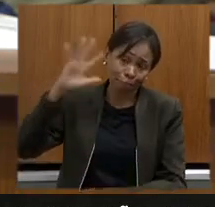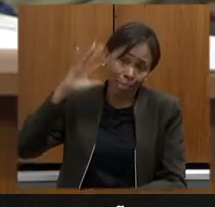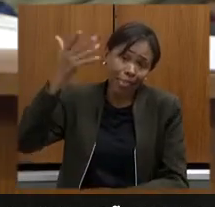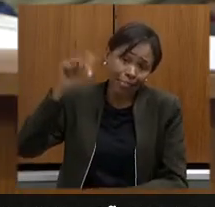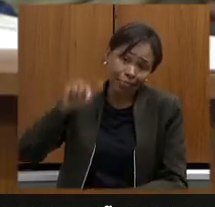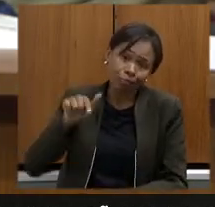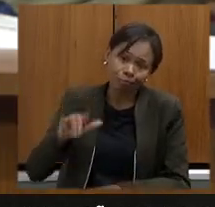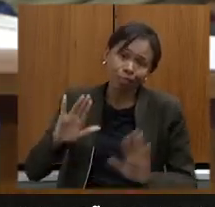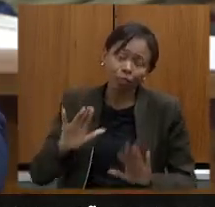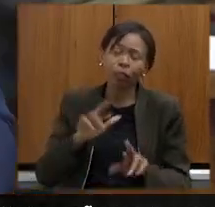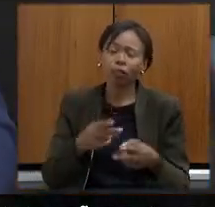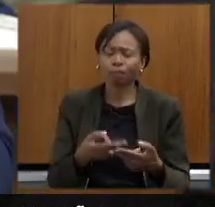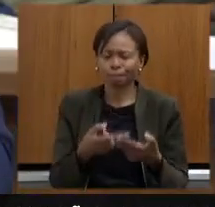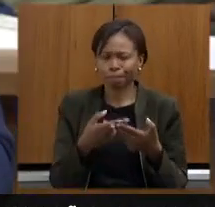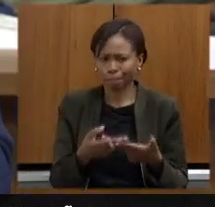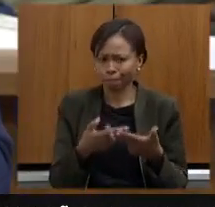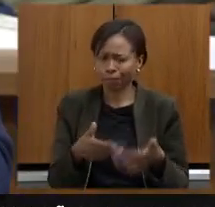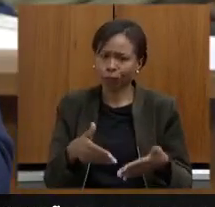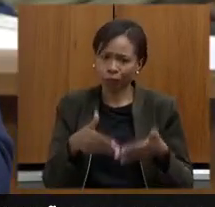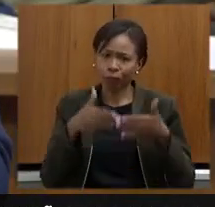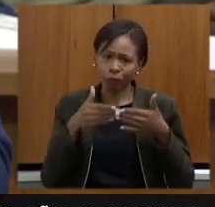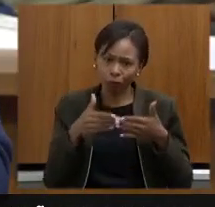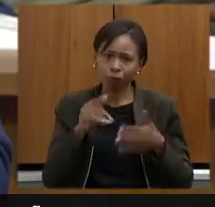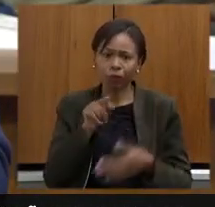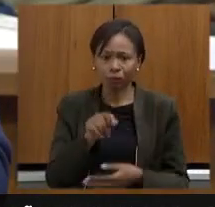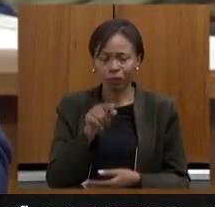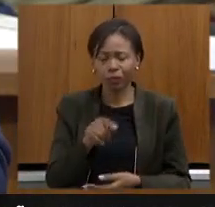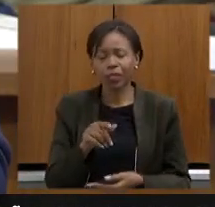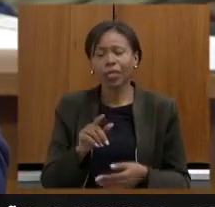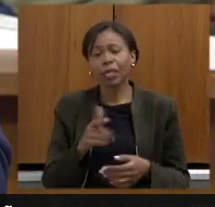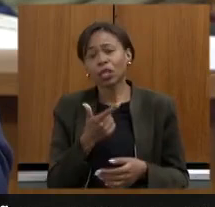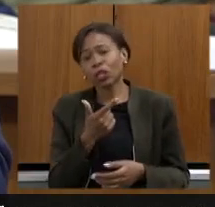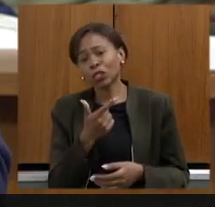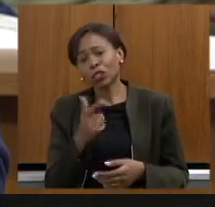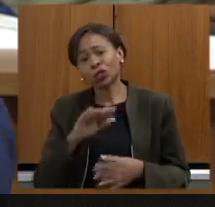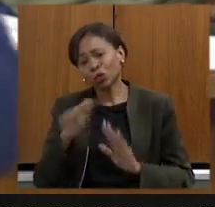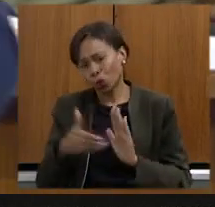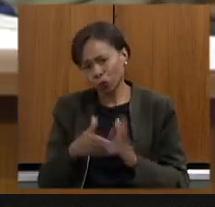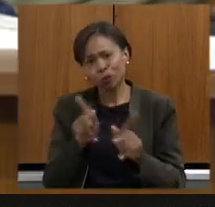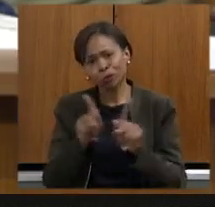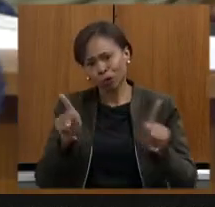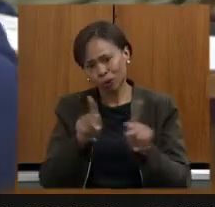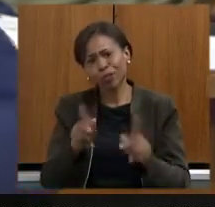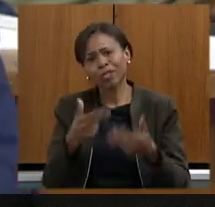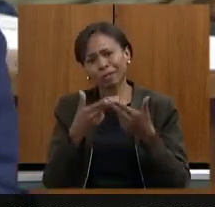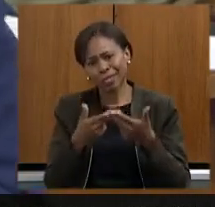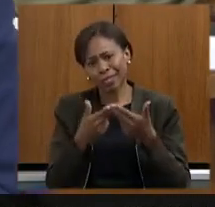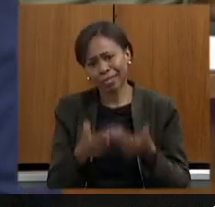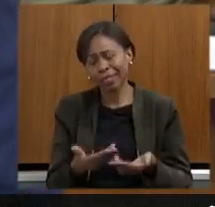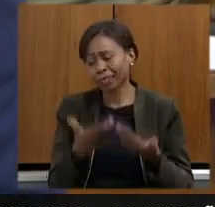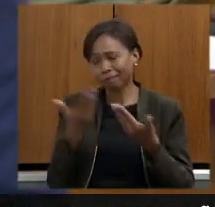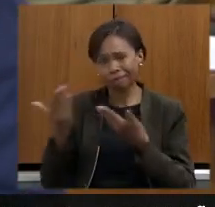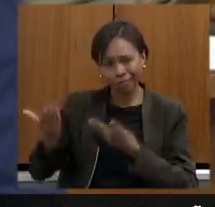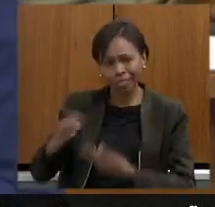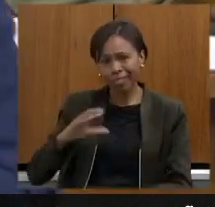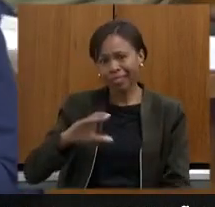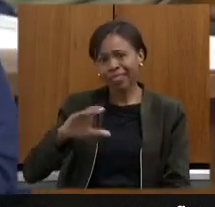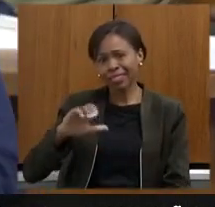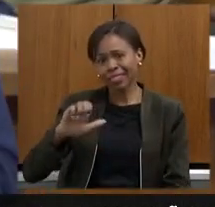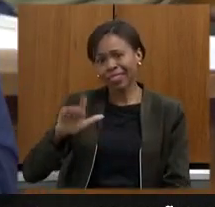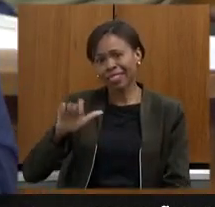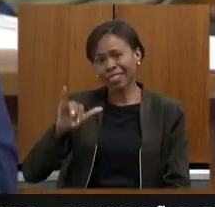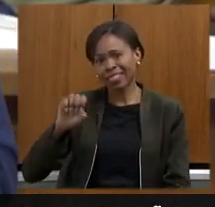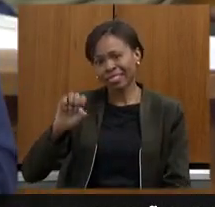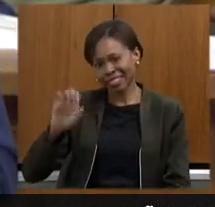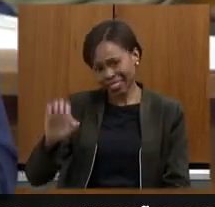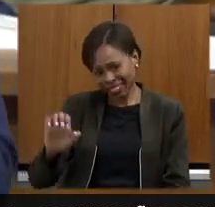peça um pouco mais de paciência vossa excelência EA todos os professores professoras ao meu lado são as de trás Elisa da viola também